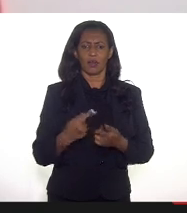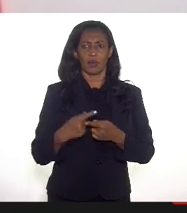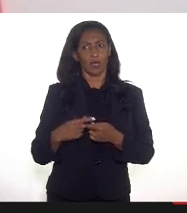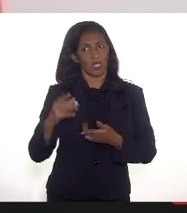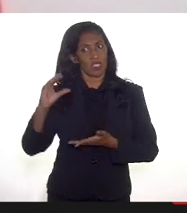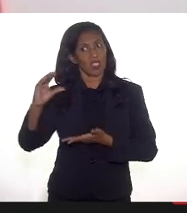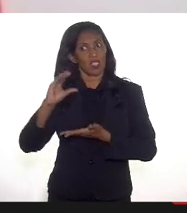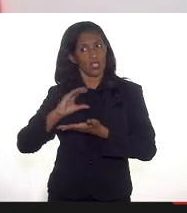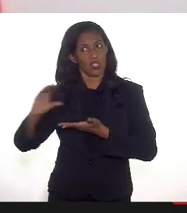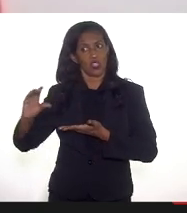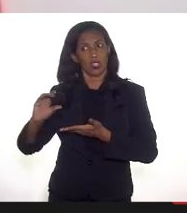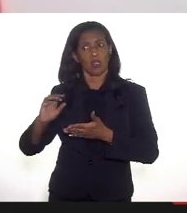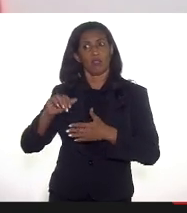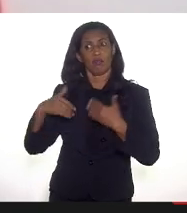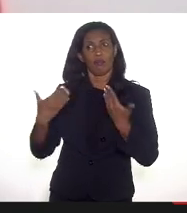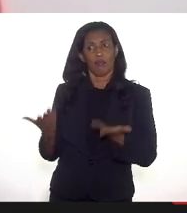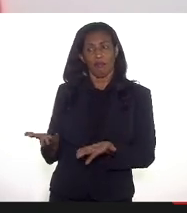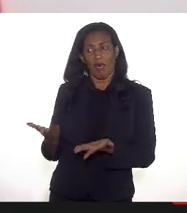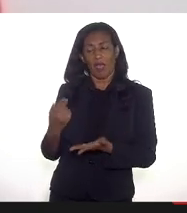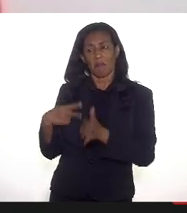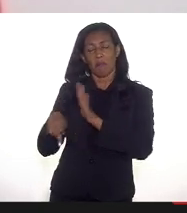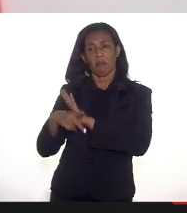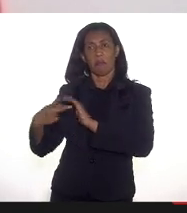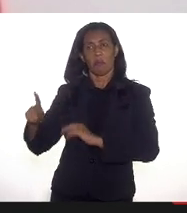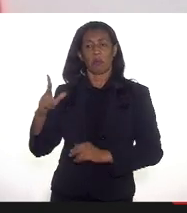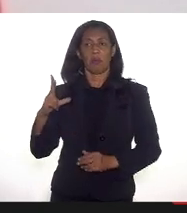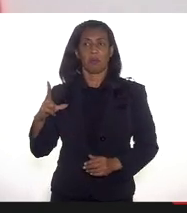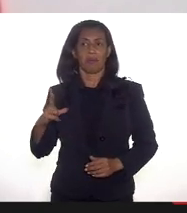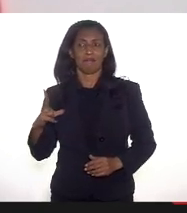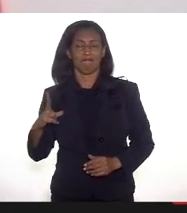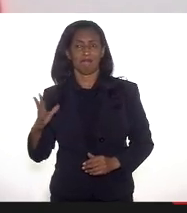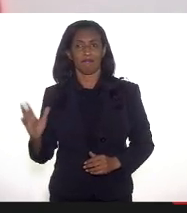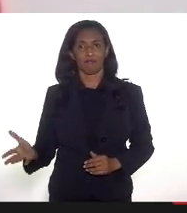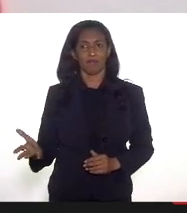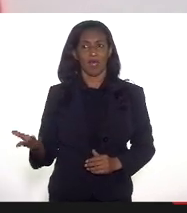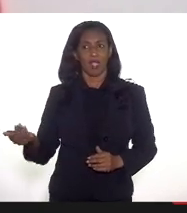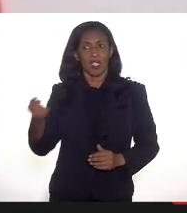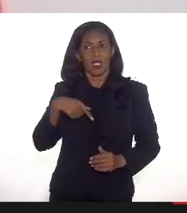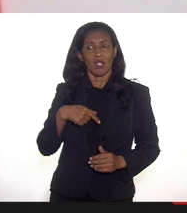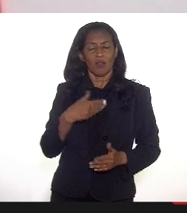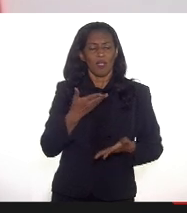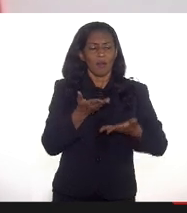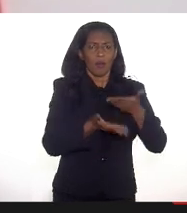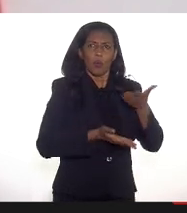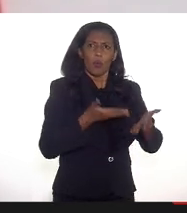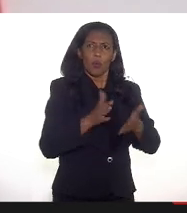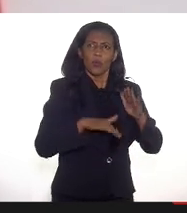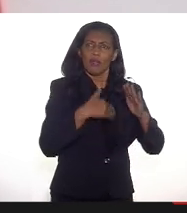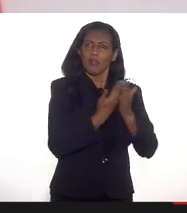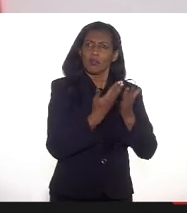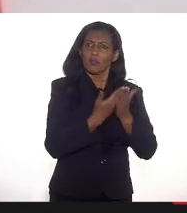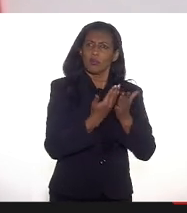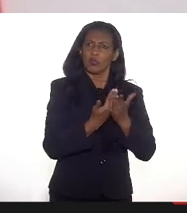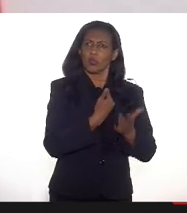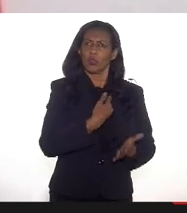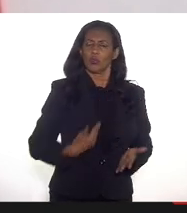vai para uma instituição privada e não vem para tratar da escola. E, mesmo assim,